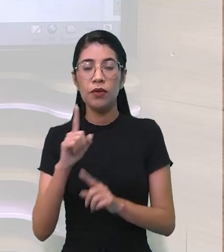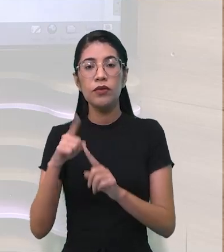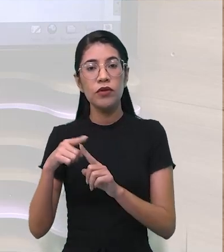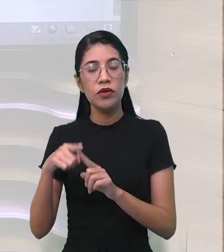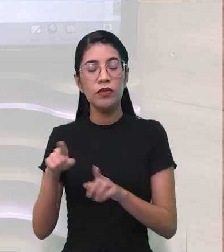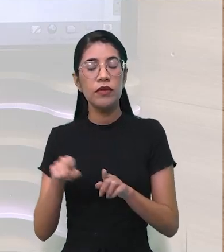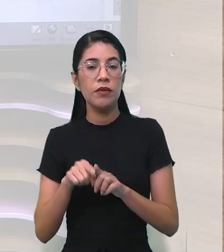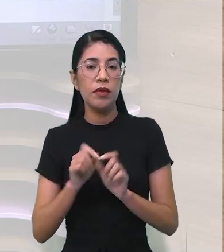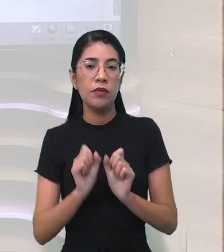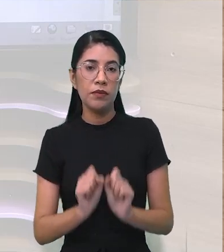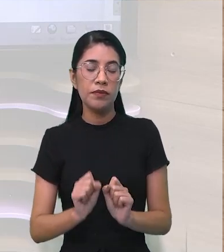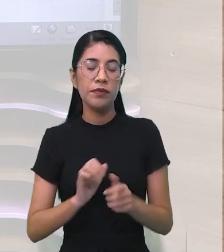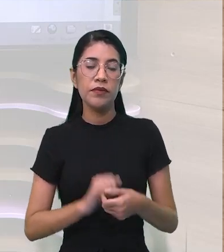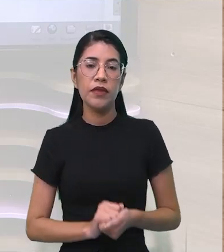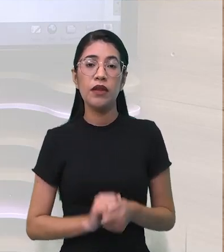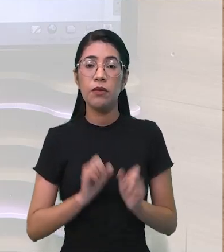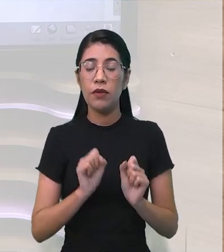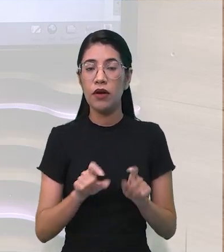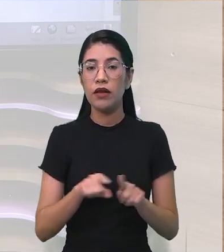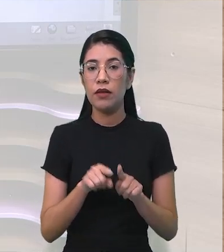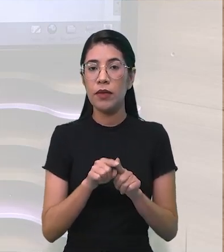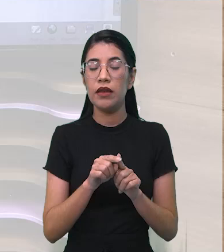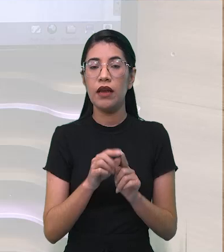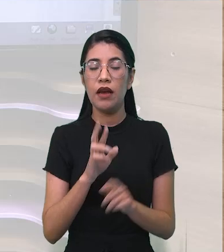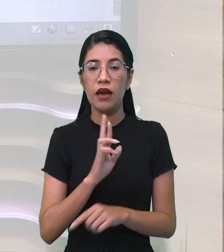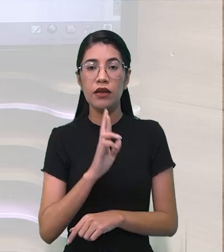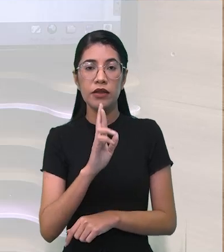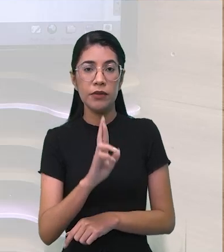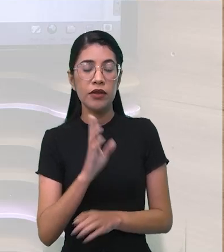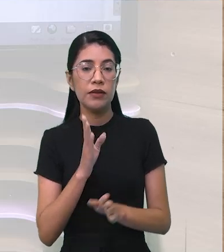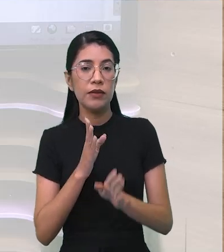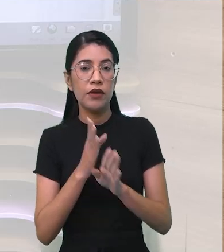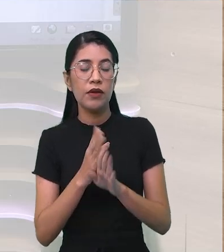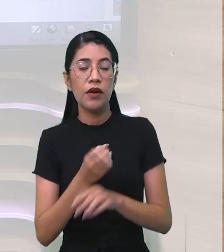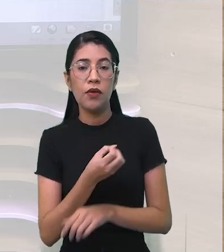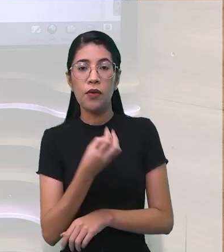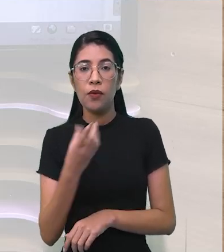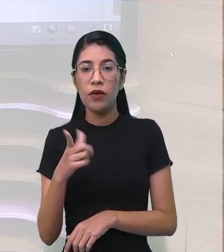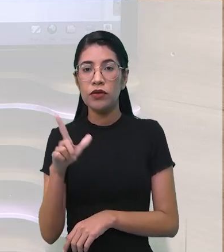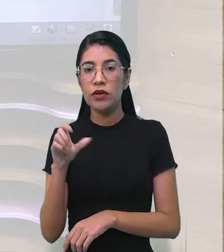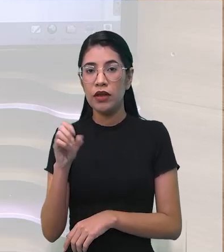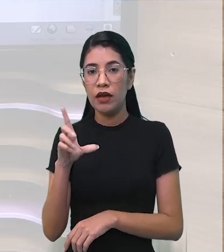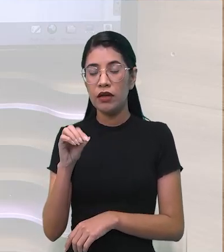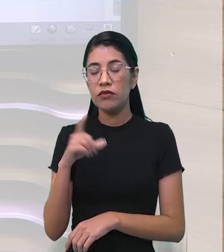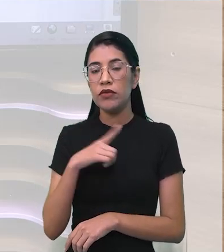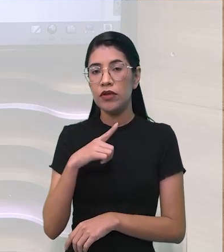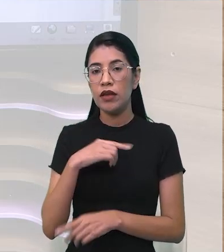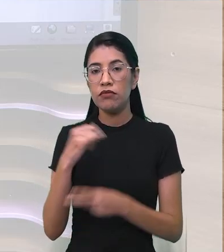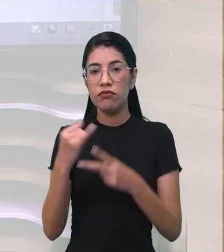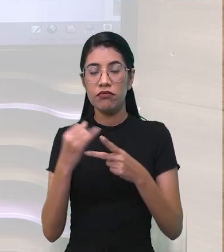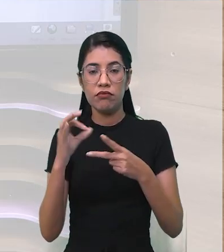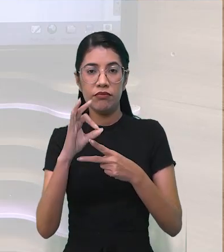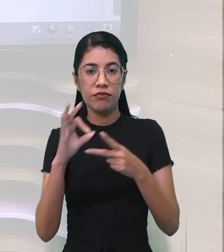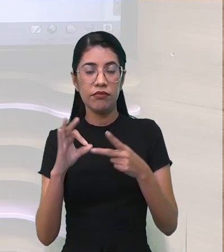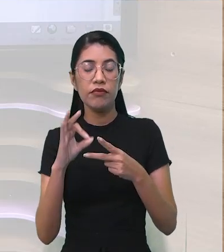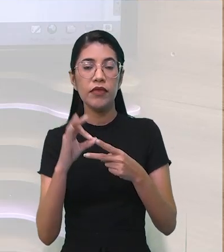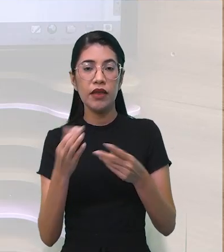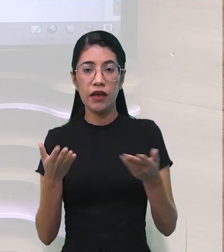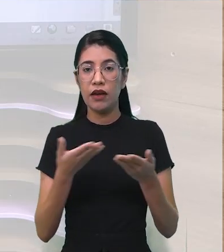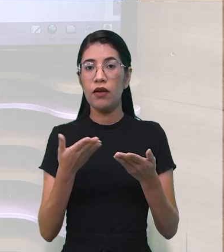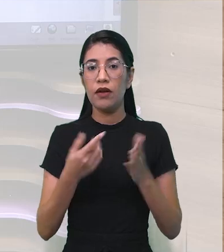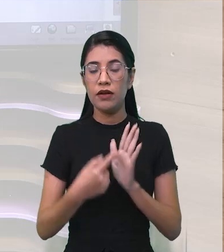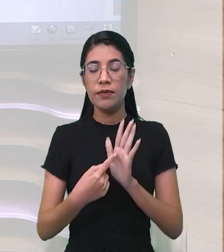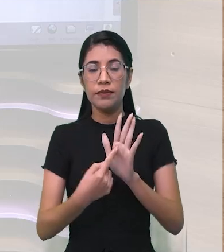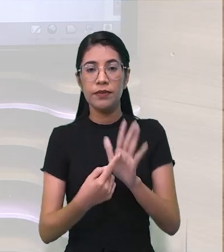tá? Então, às vezes é assim, ele dá o resultado para você encontrar o número de lados de um polígono, tá certo? Que foi o que